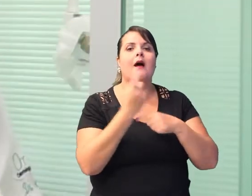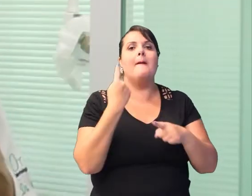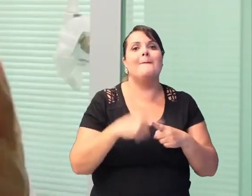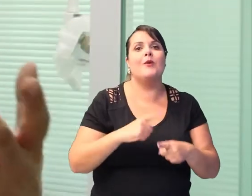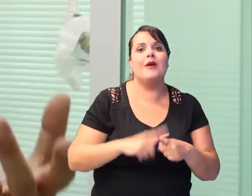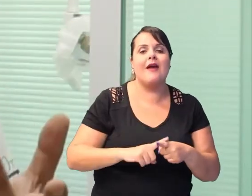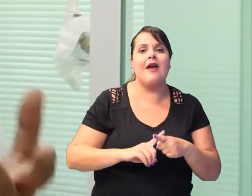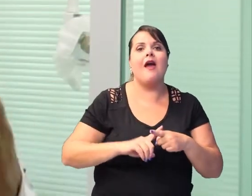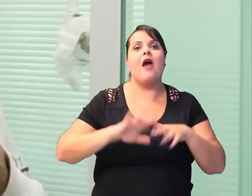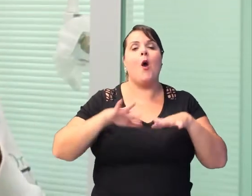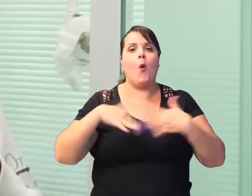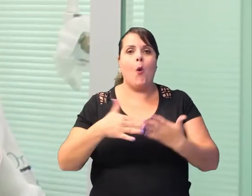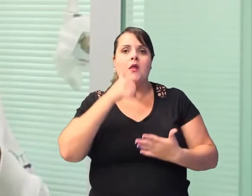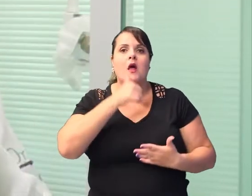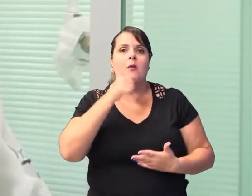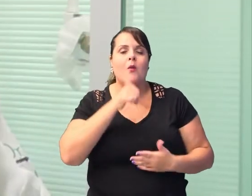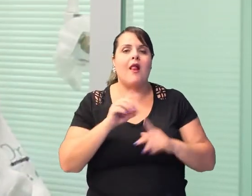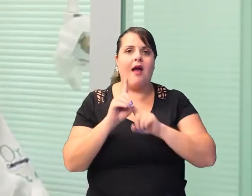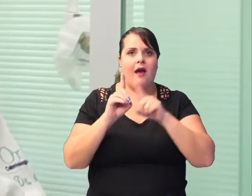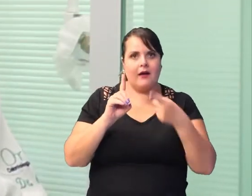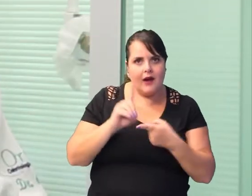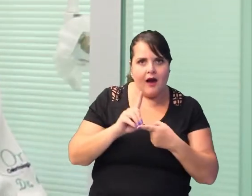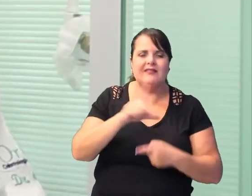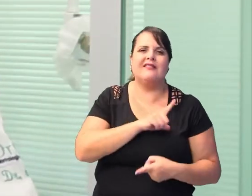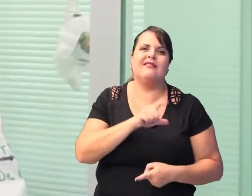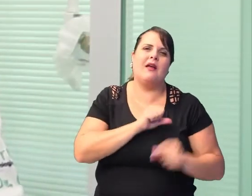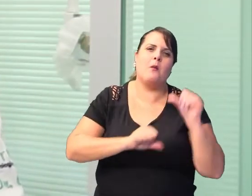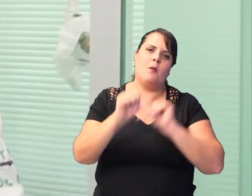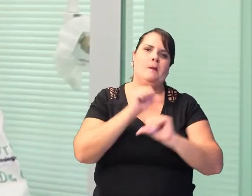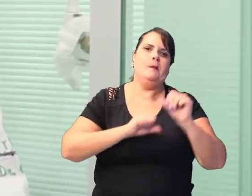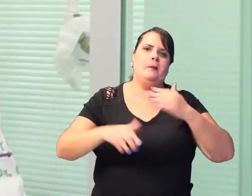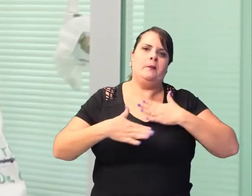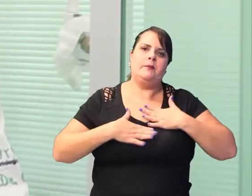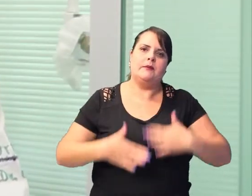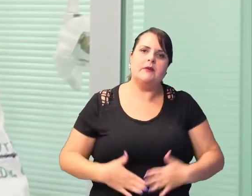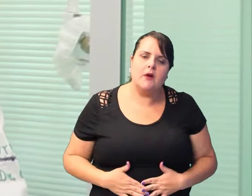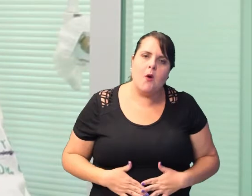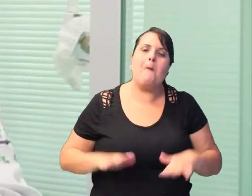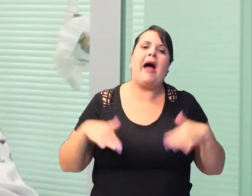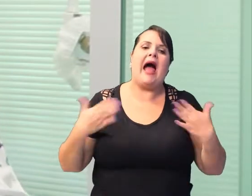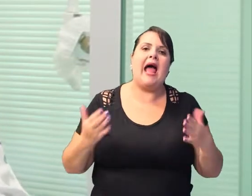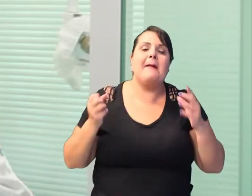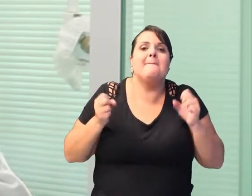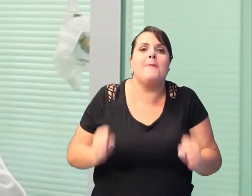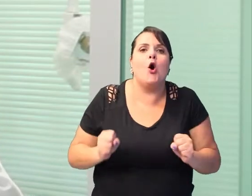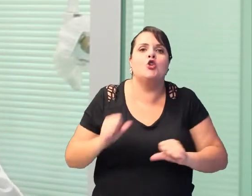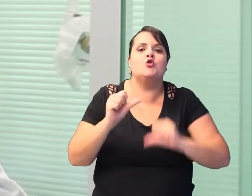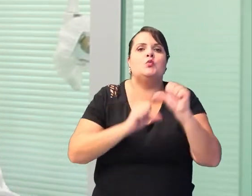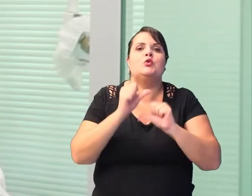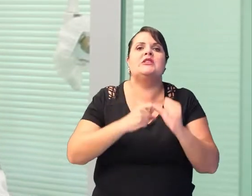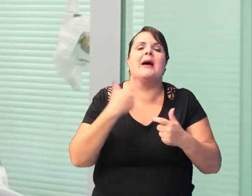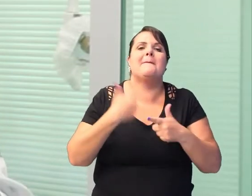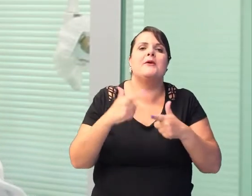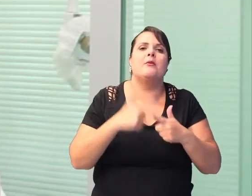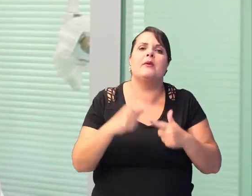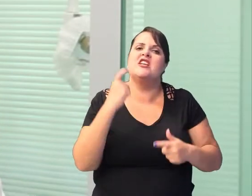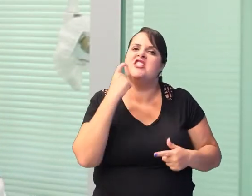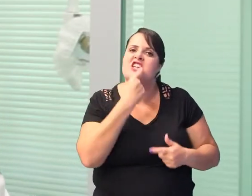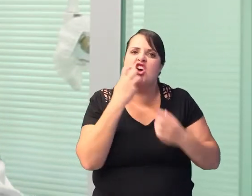durante a gravidez existe muitas alterações por monaes e essas alterações pode provocar inclusive